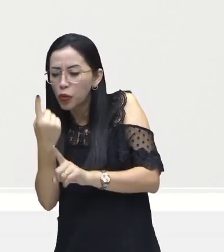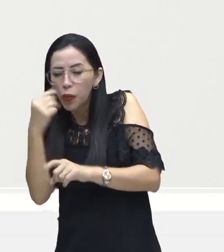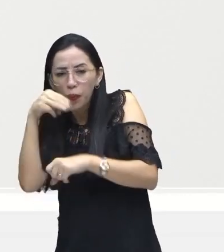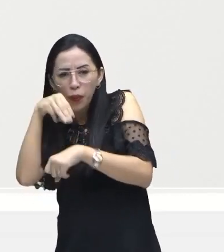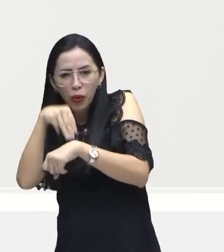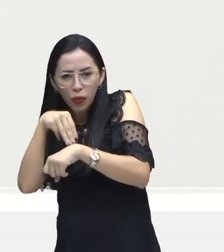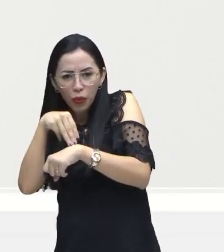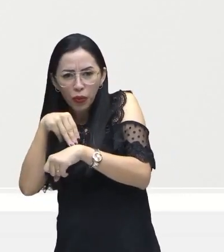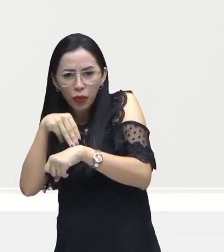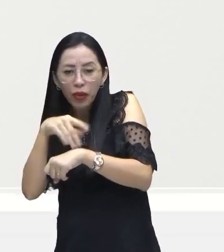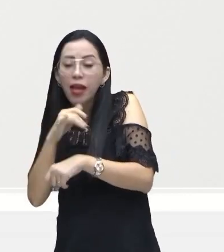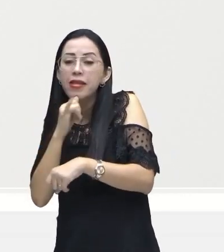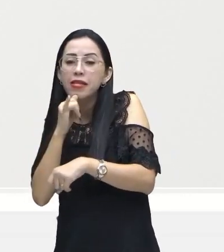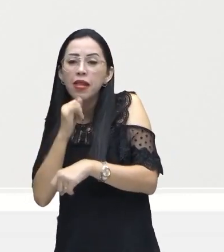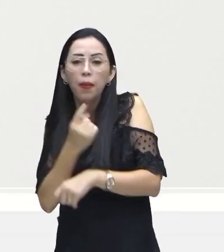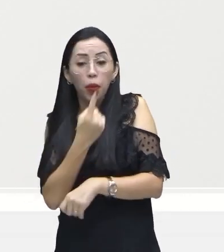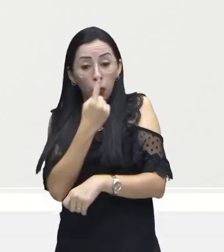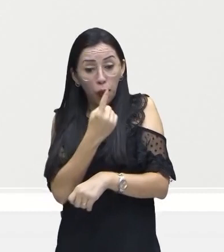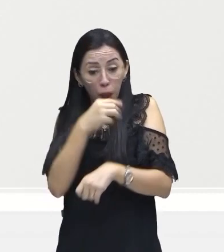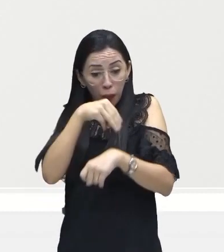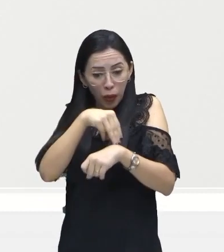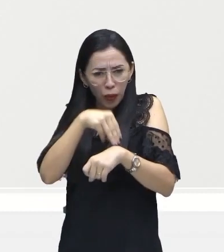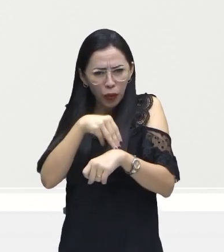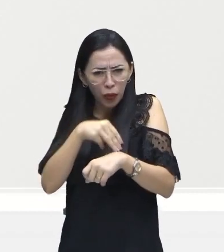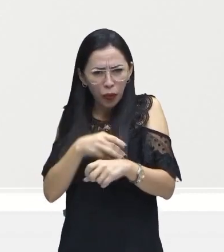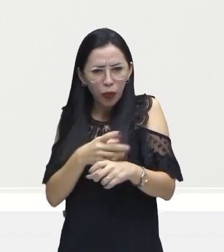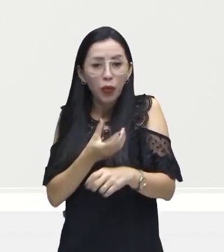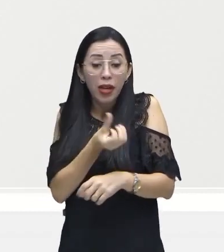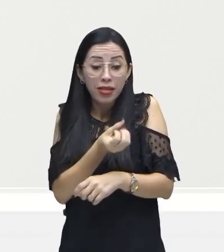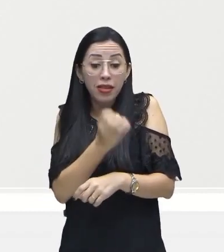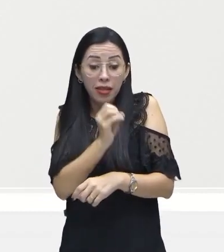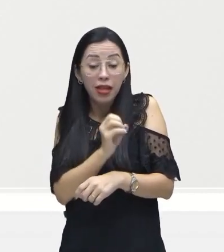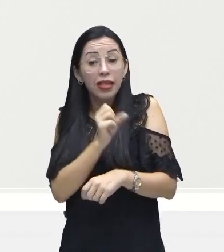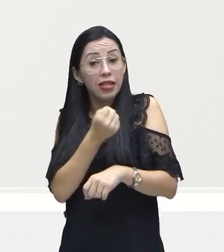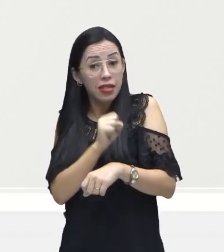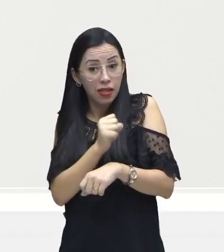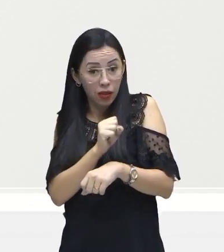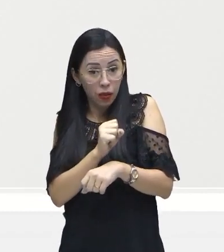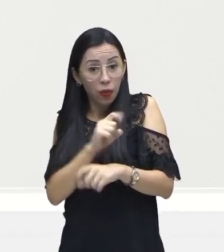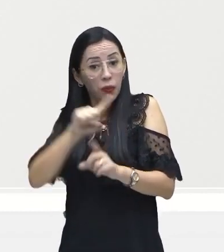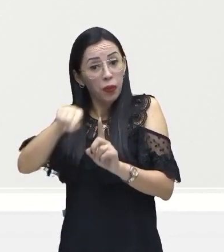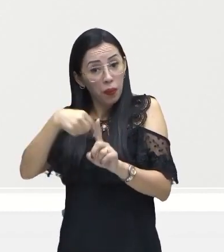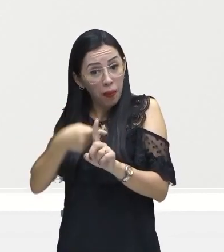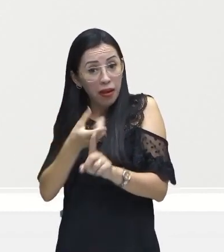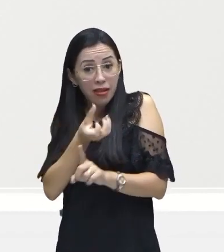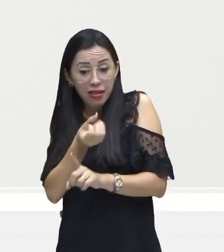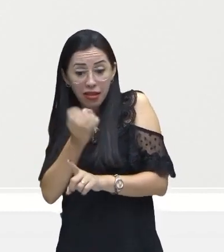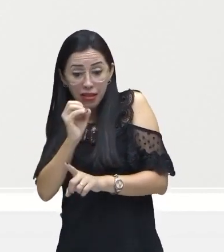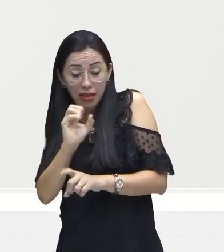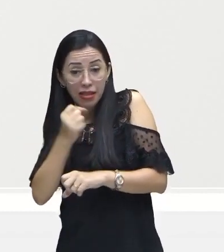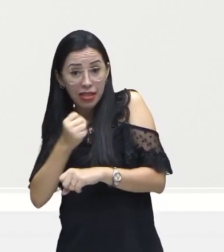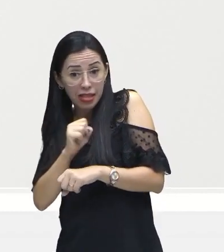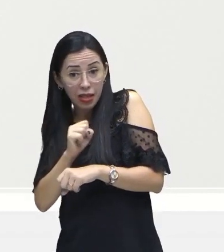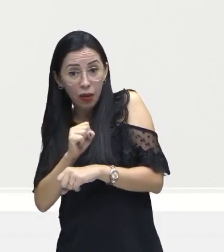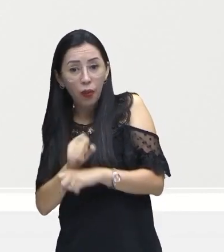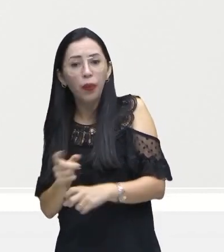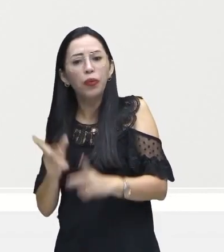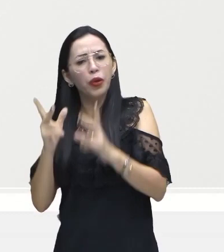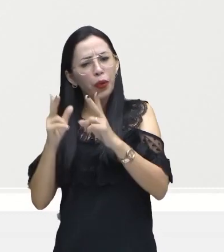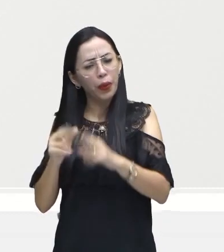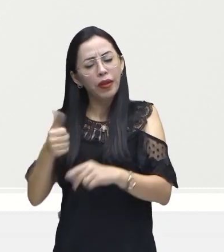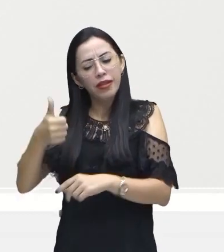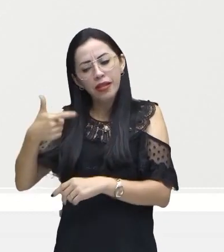60 segundos. Então, ficaria 60 segundos mais 60 segundos, que também vai dar igual a quanto?